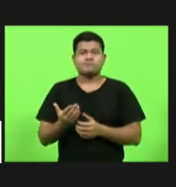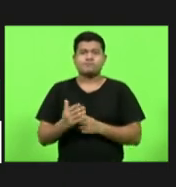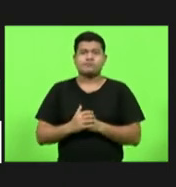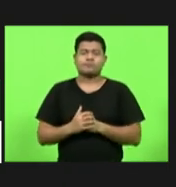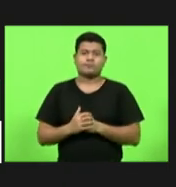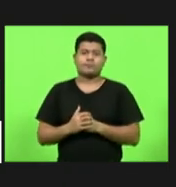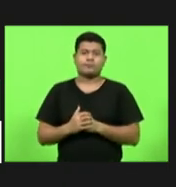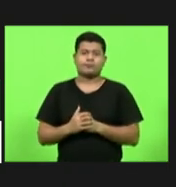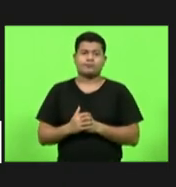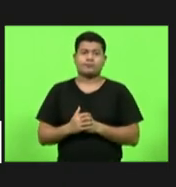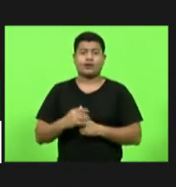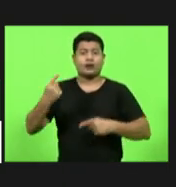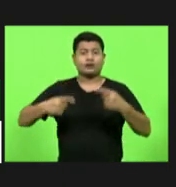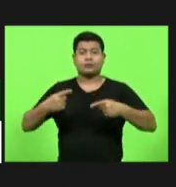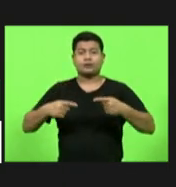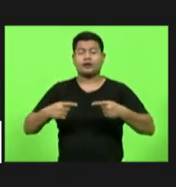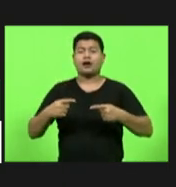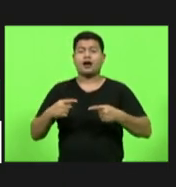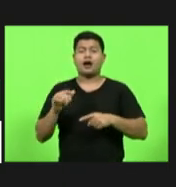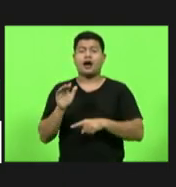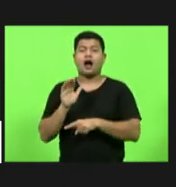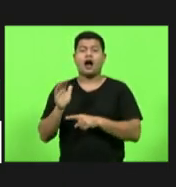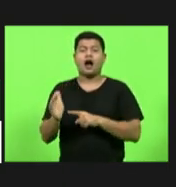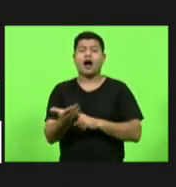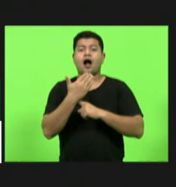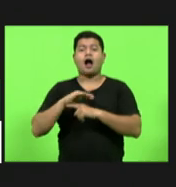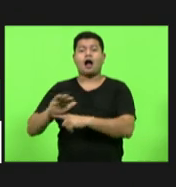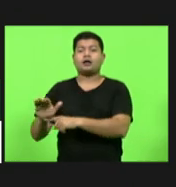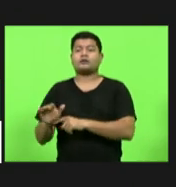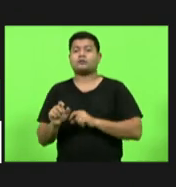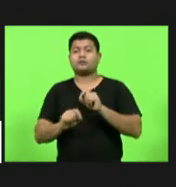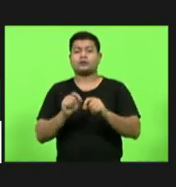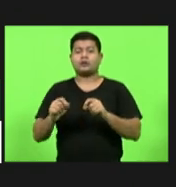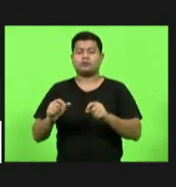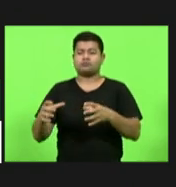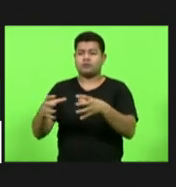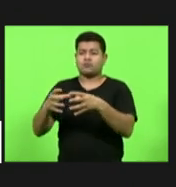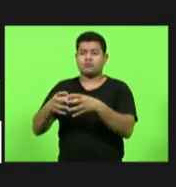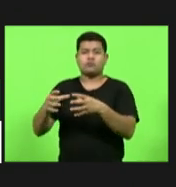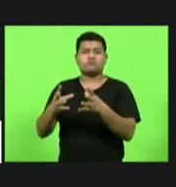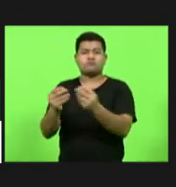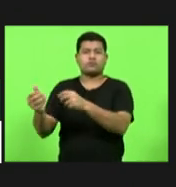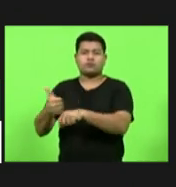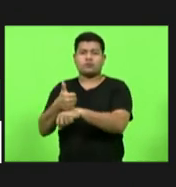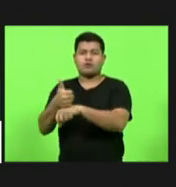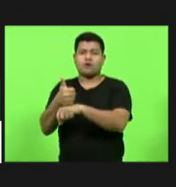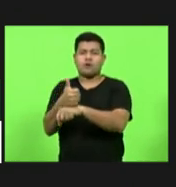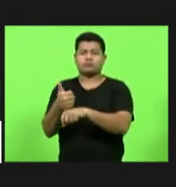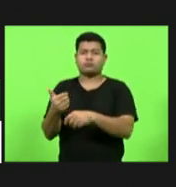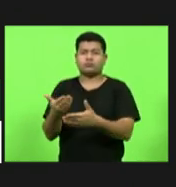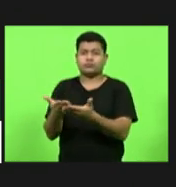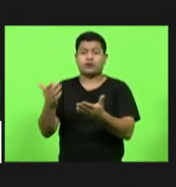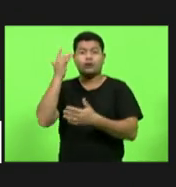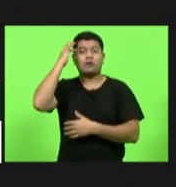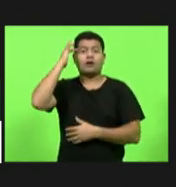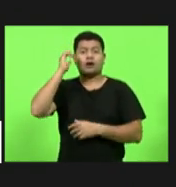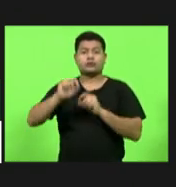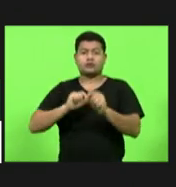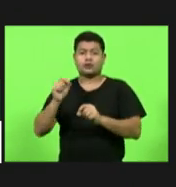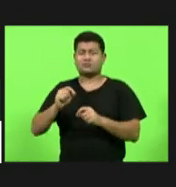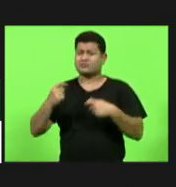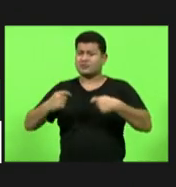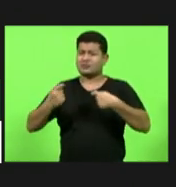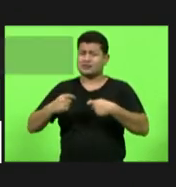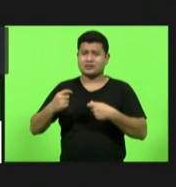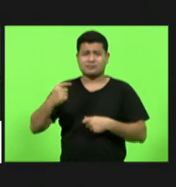e o debate da importância dessas equipes multidisciplinares. Mas eu acho que sempre levando em consideração aquilo